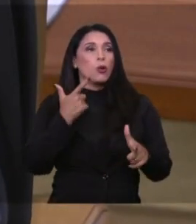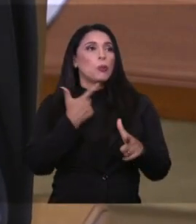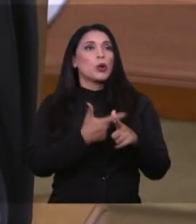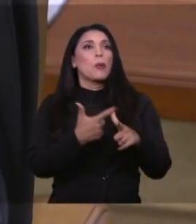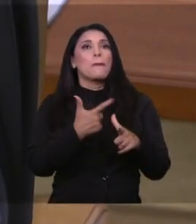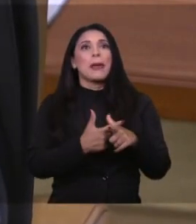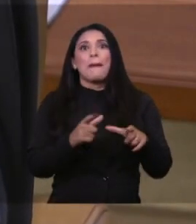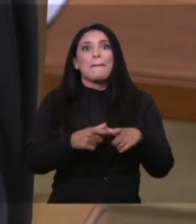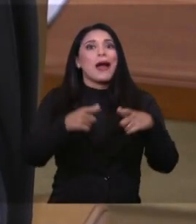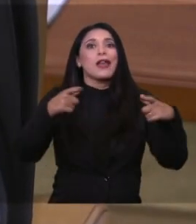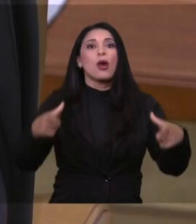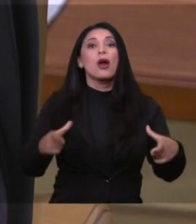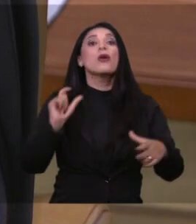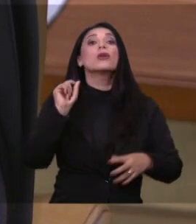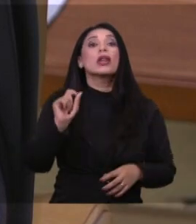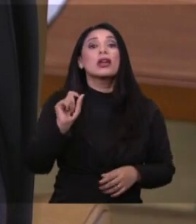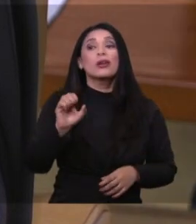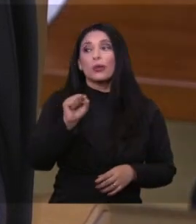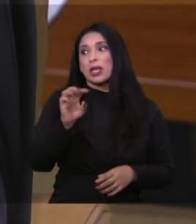Tribunal Federal.